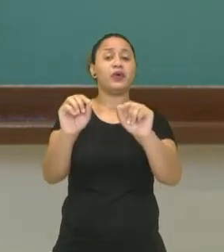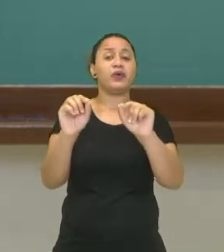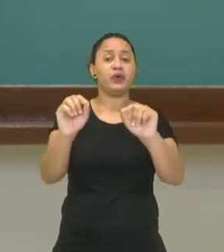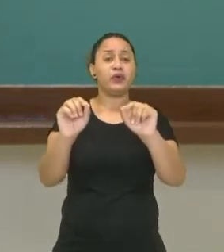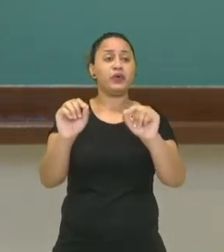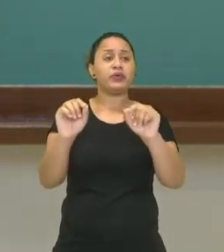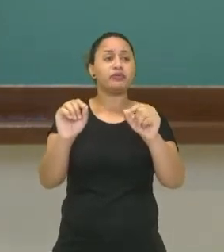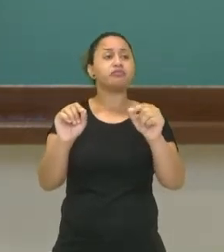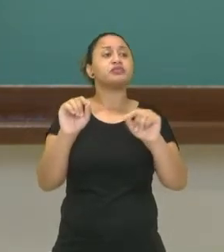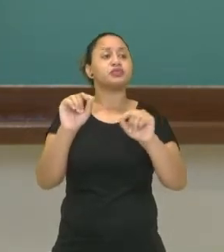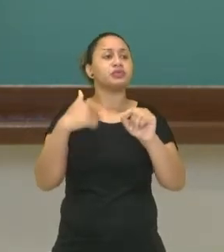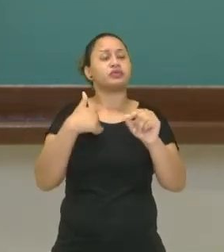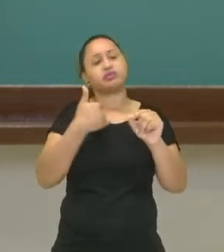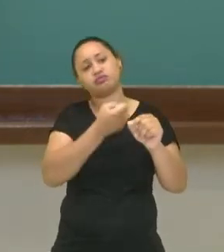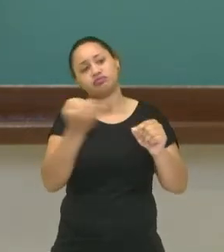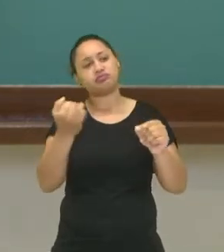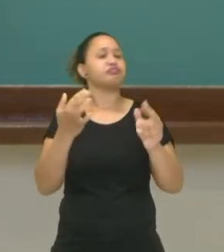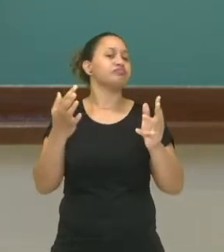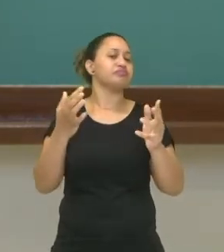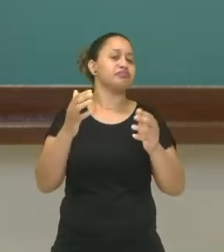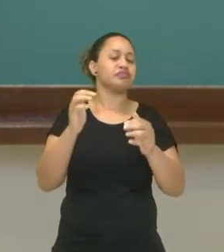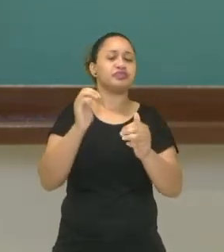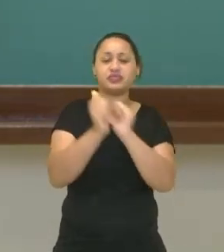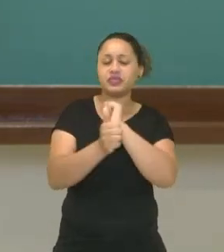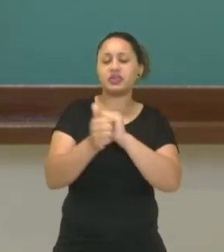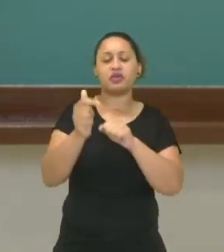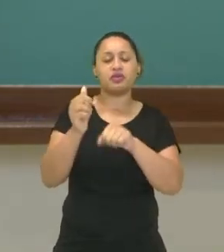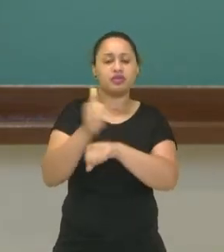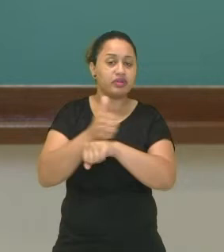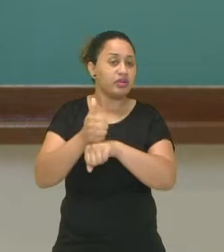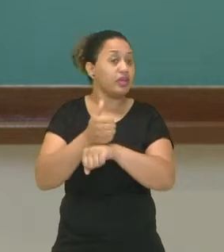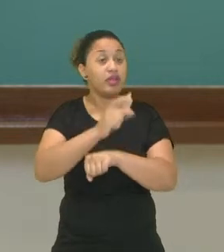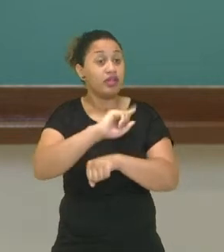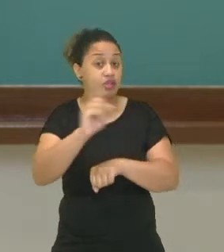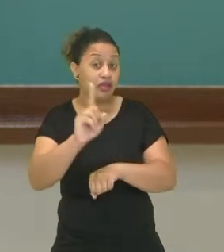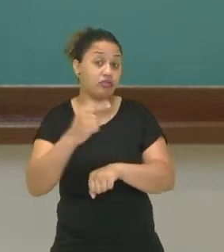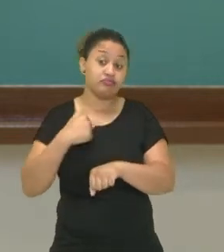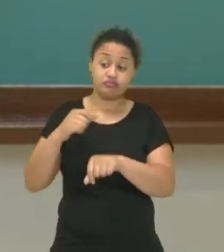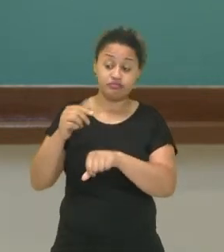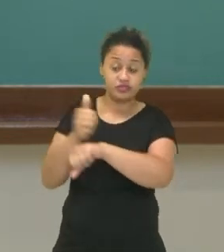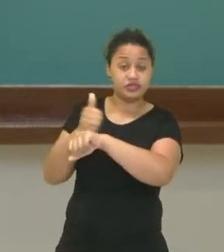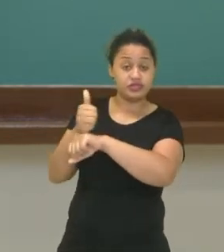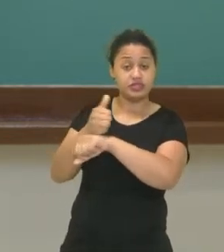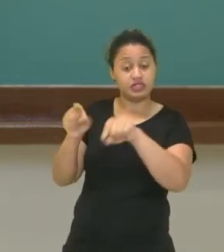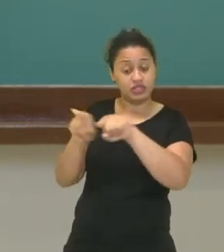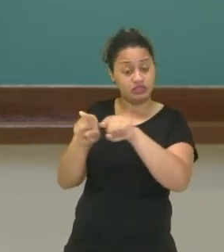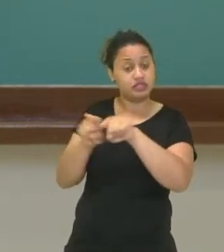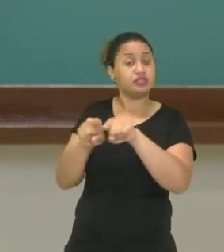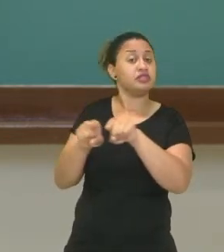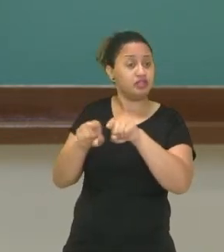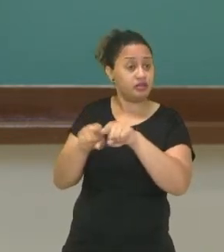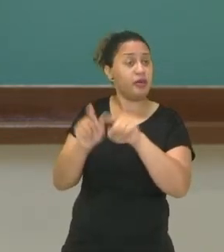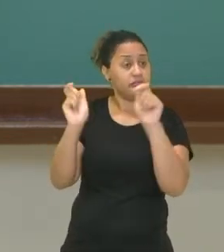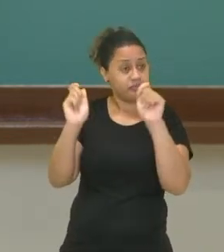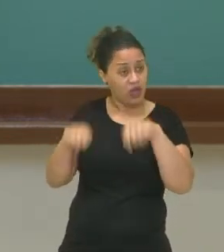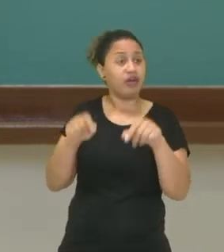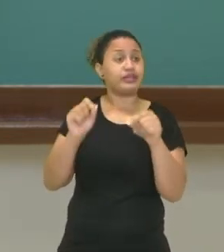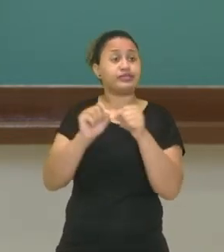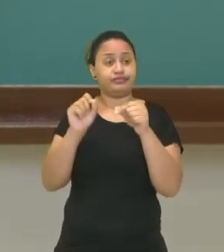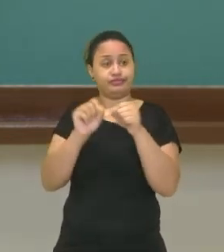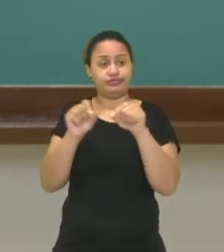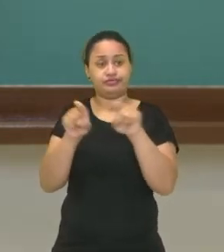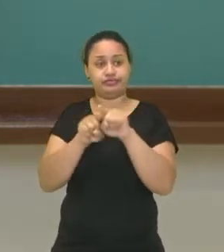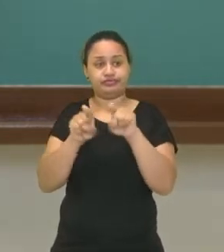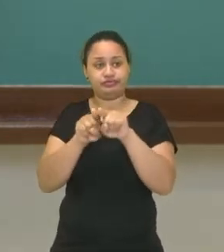para atletas e também para não atletas. Não é que você não seja atleta, que você não pode fazer uma ginástica de condicionamento